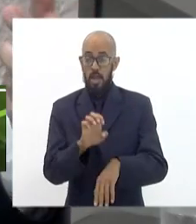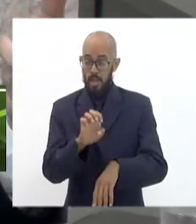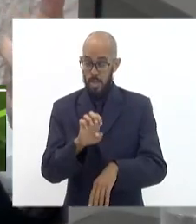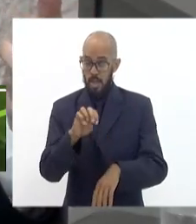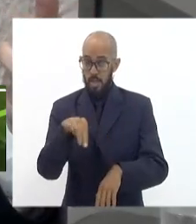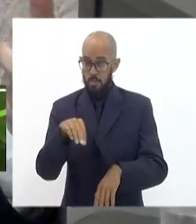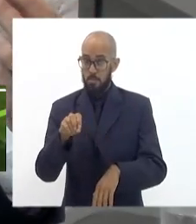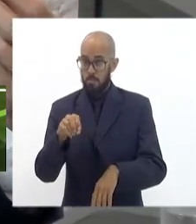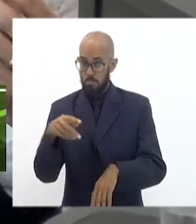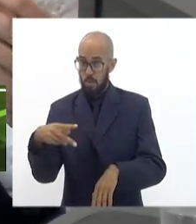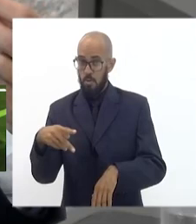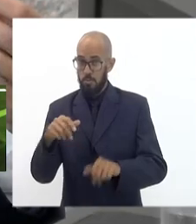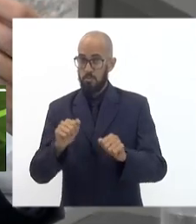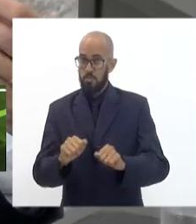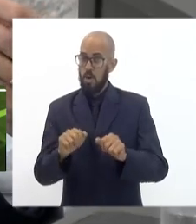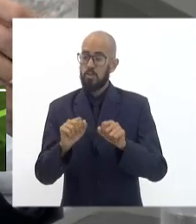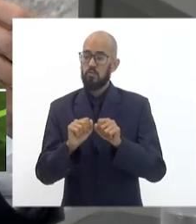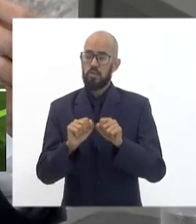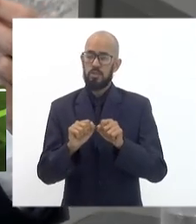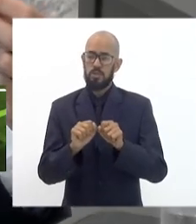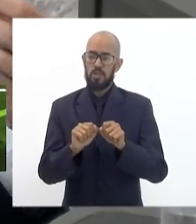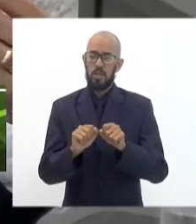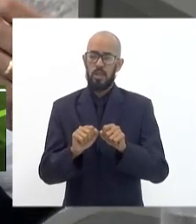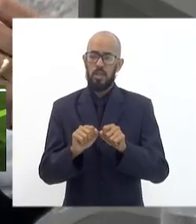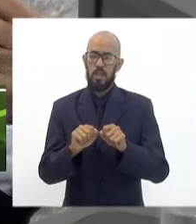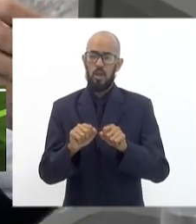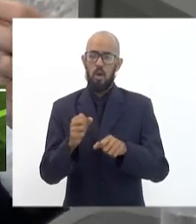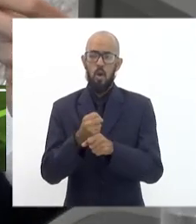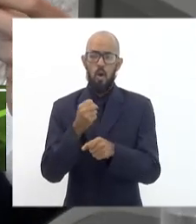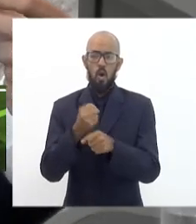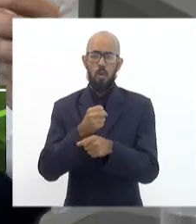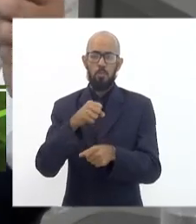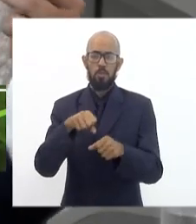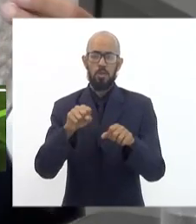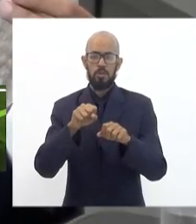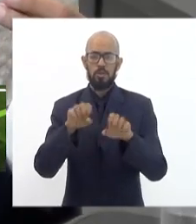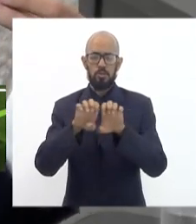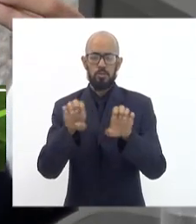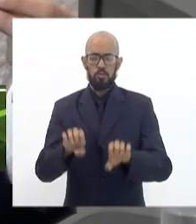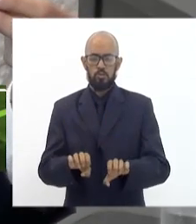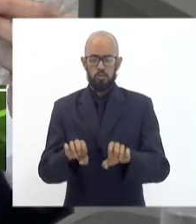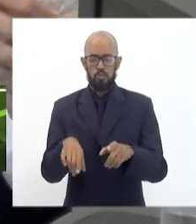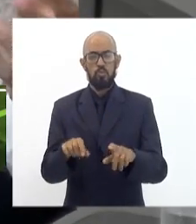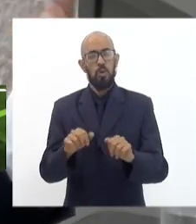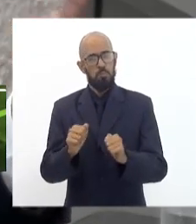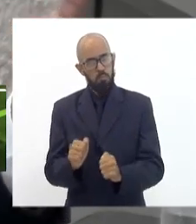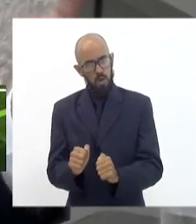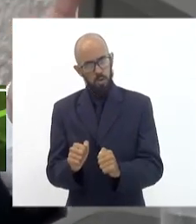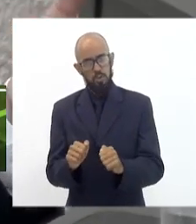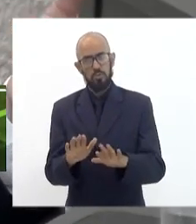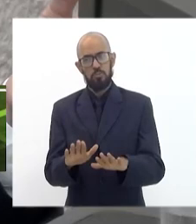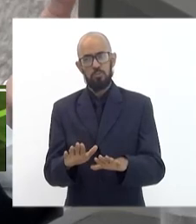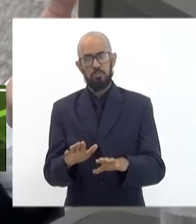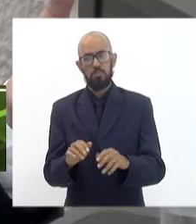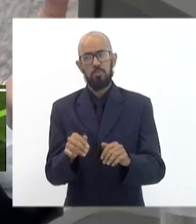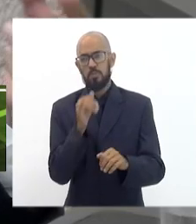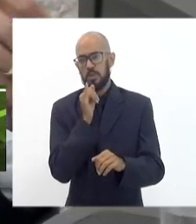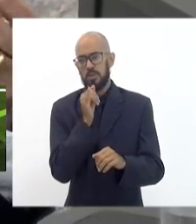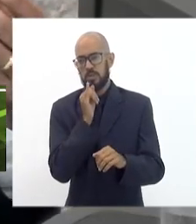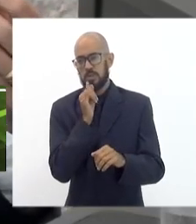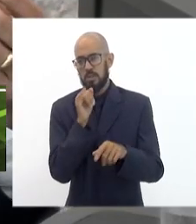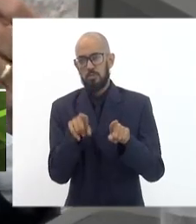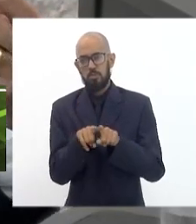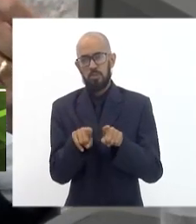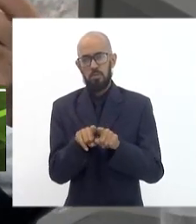poderá fazer obras de infraestrutura e também não é que ela não fará obra por exemplo de habitação